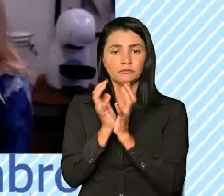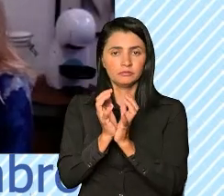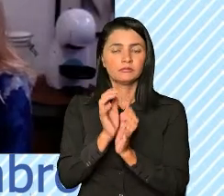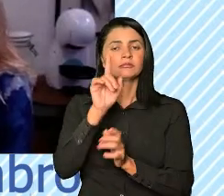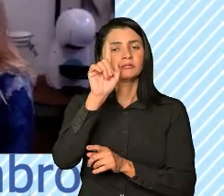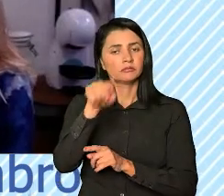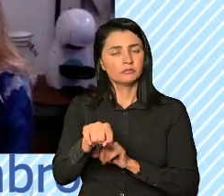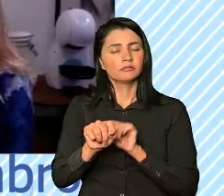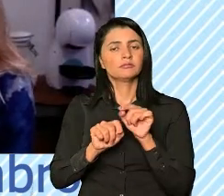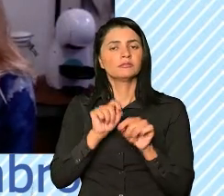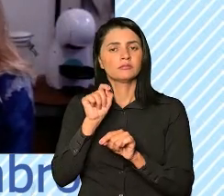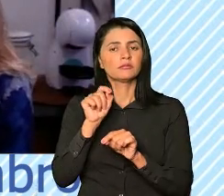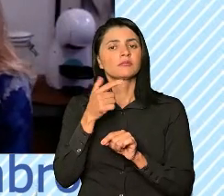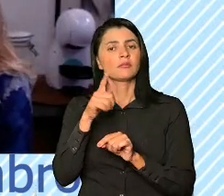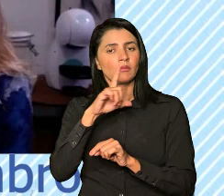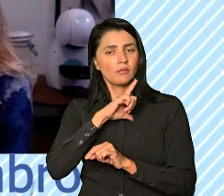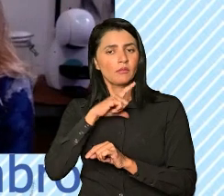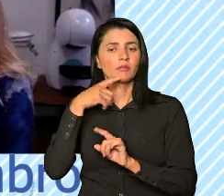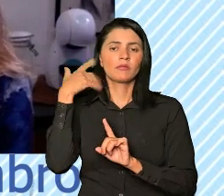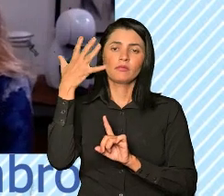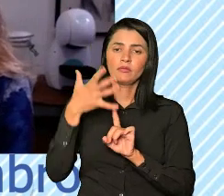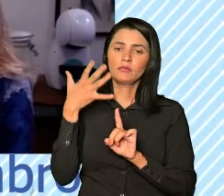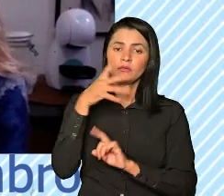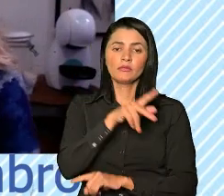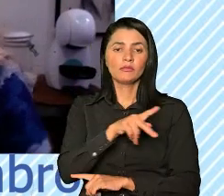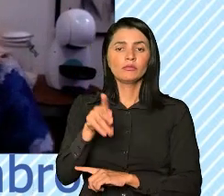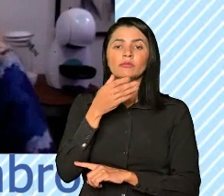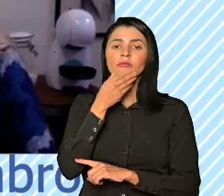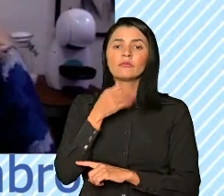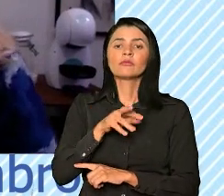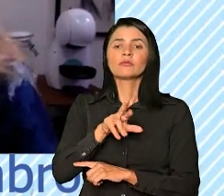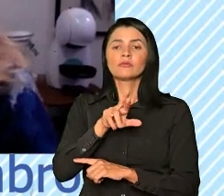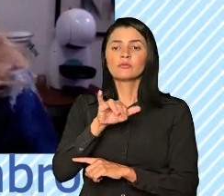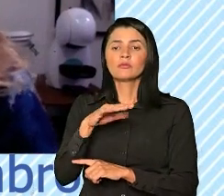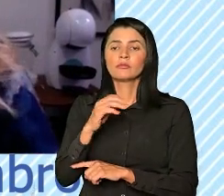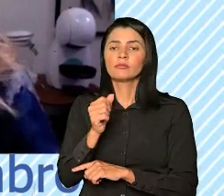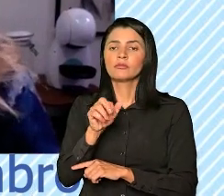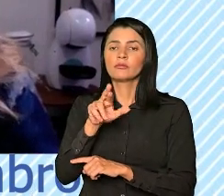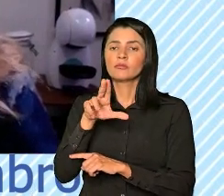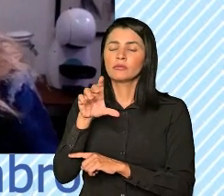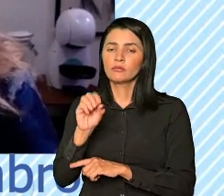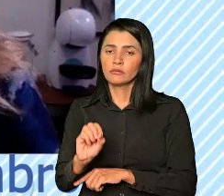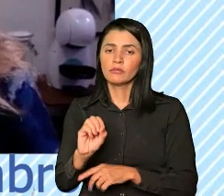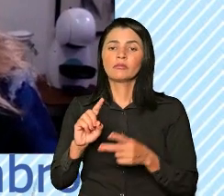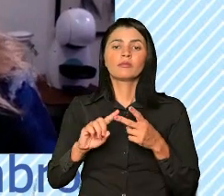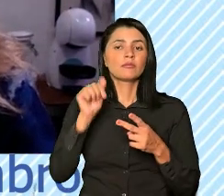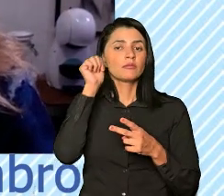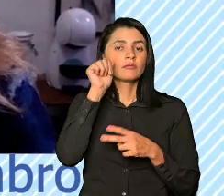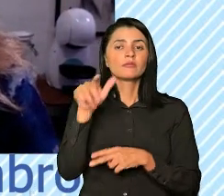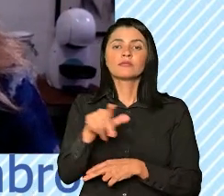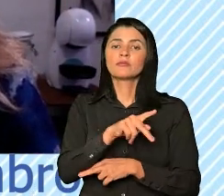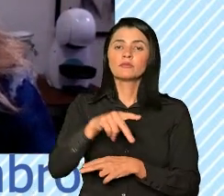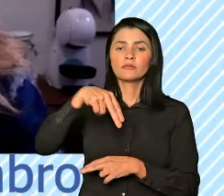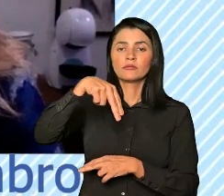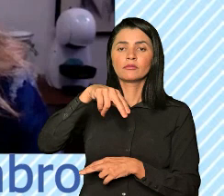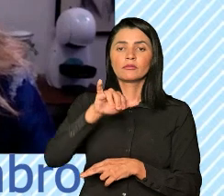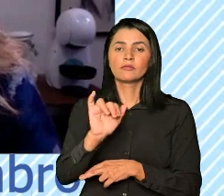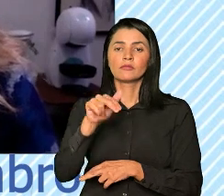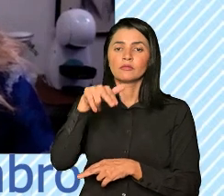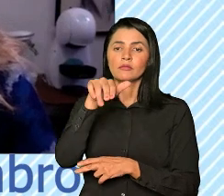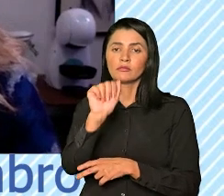que terá a palestra do professor Ricardo Oriá e da professora Nina Nóbrega, e